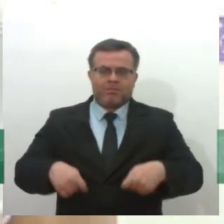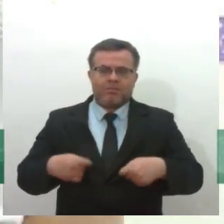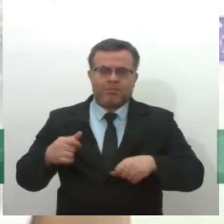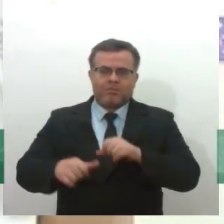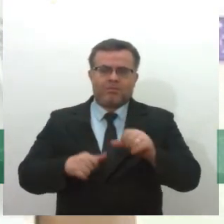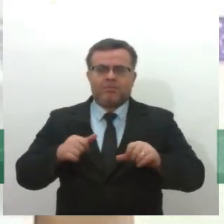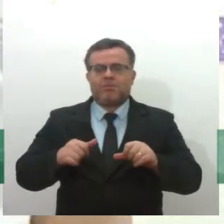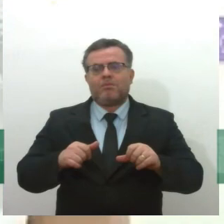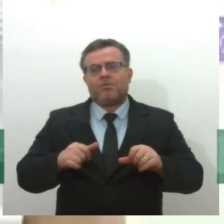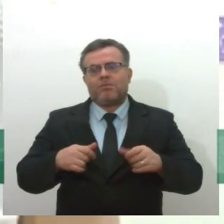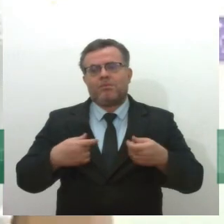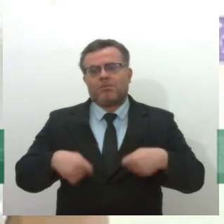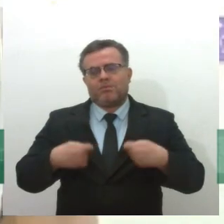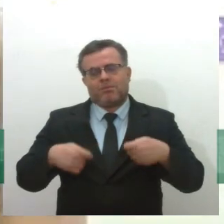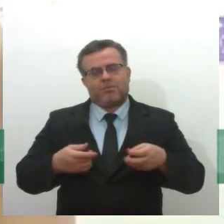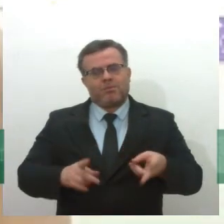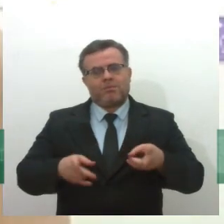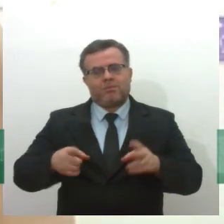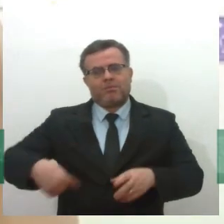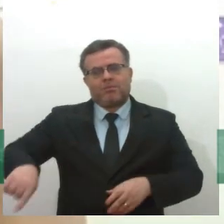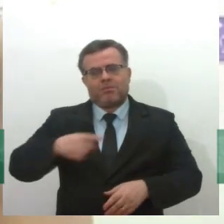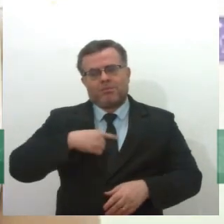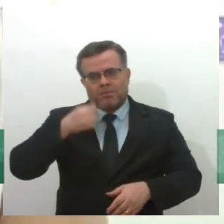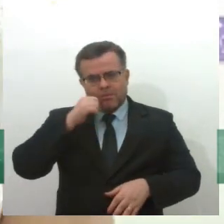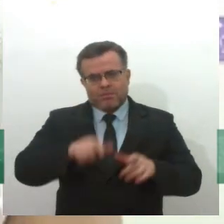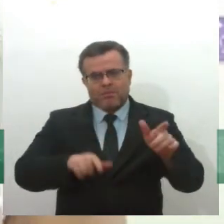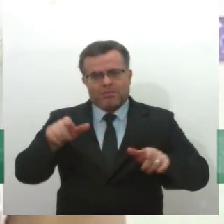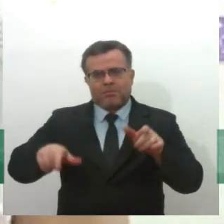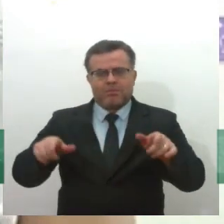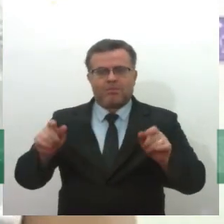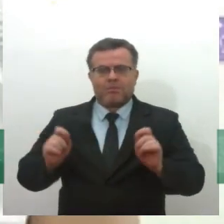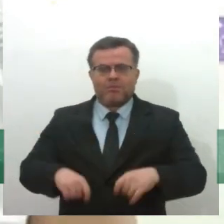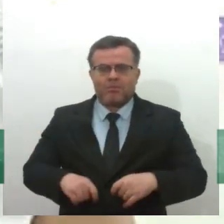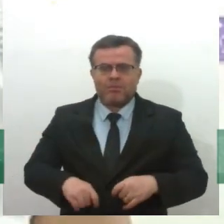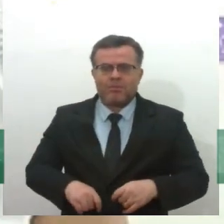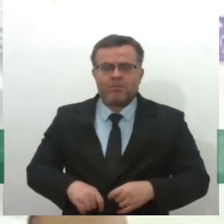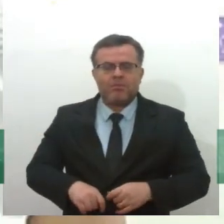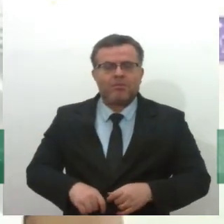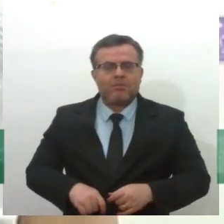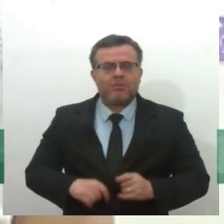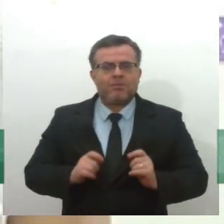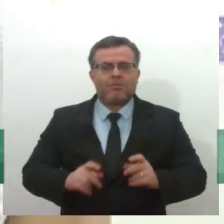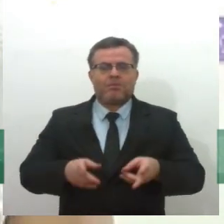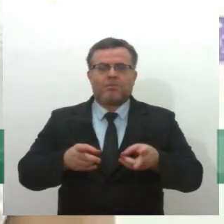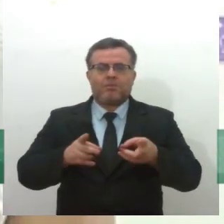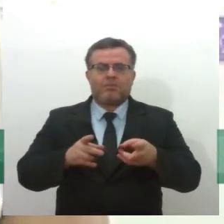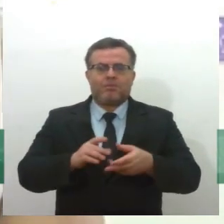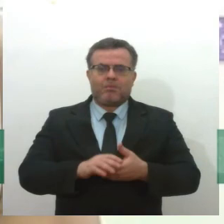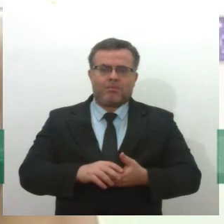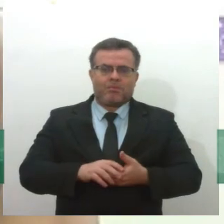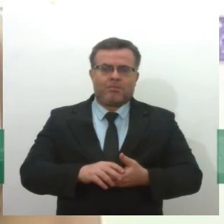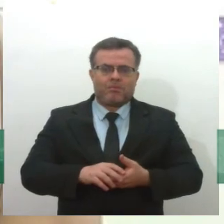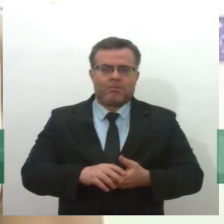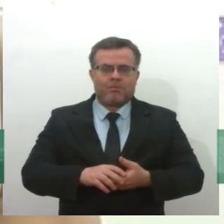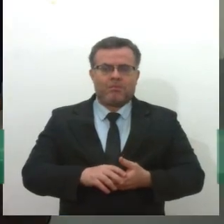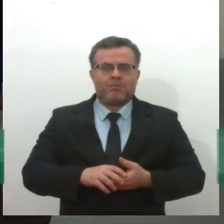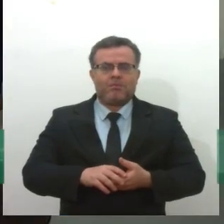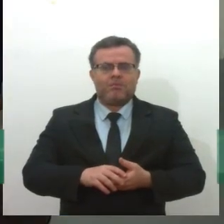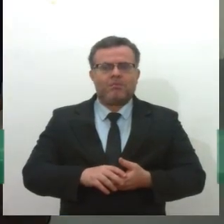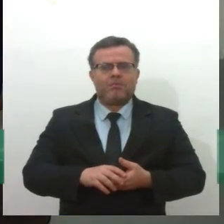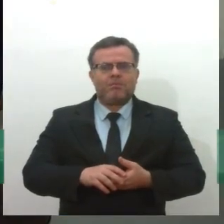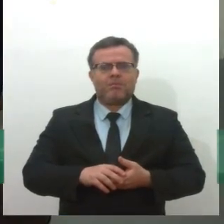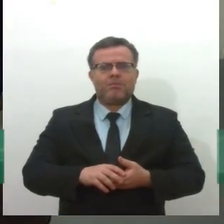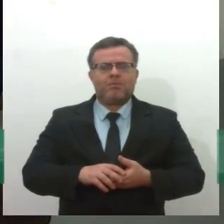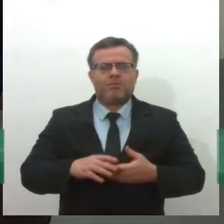não pode ser um obstáculo para nós mulheres estarmos atualmente no poder decidindo os destinos desse país e da sociedade.